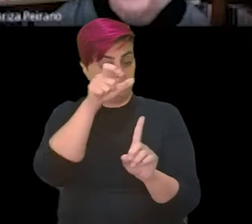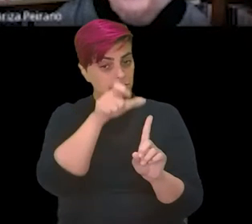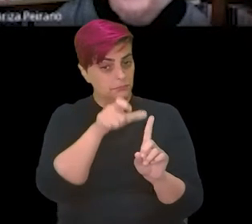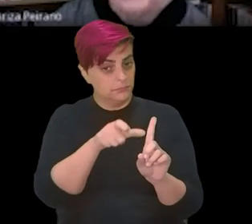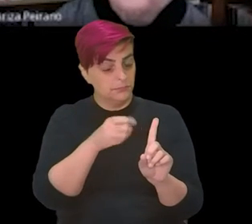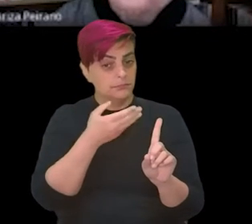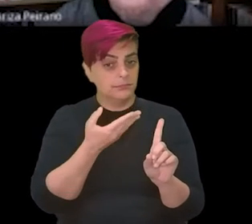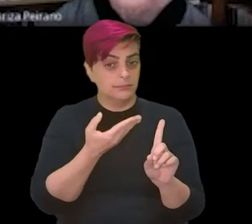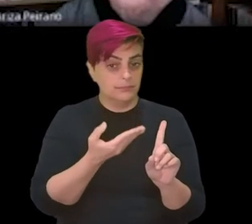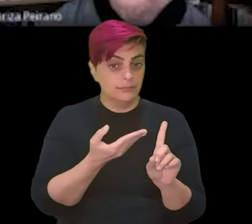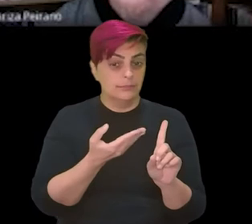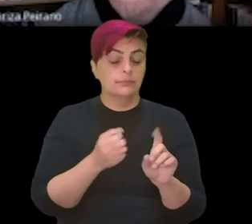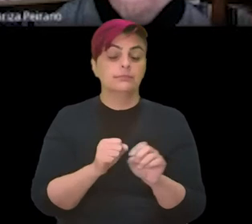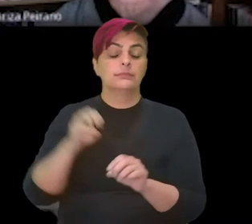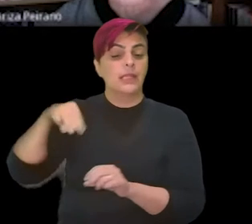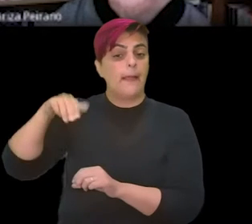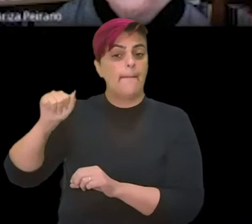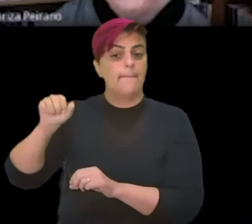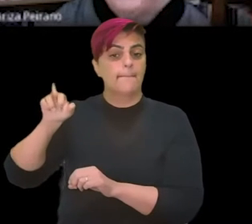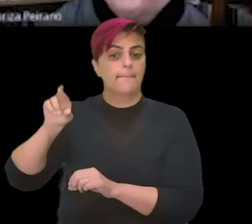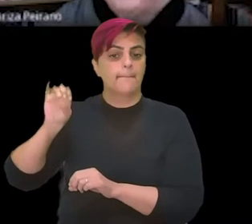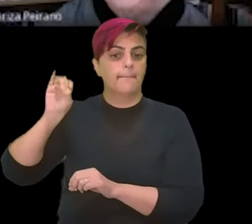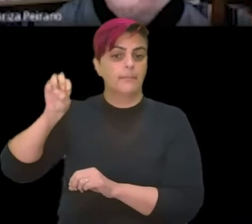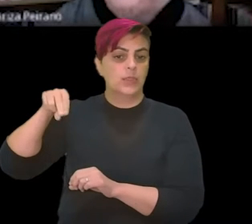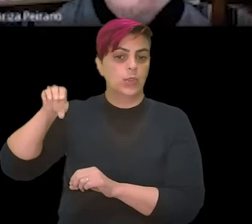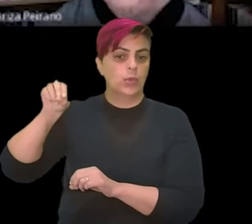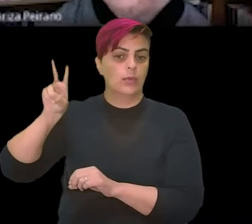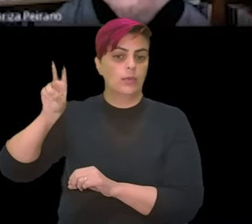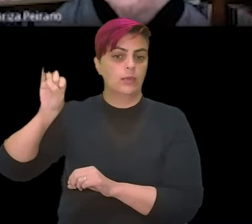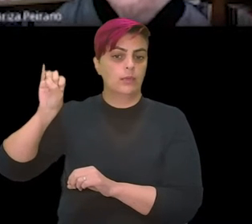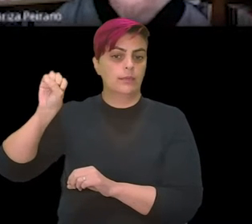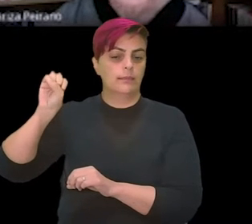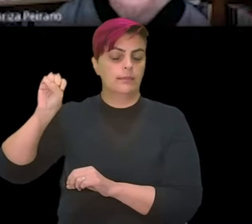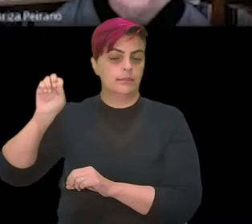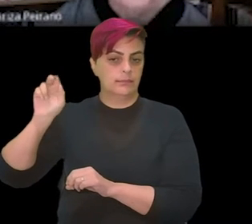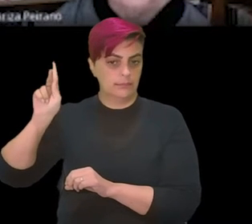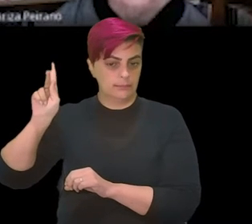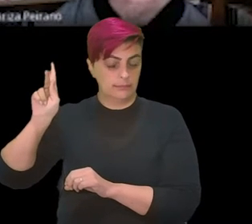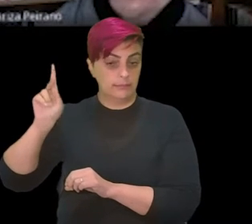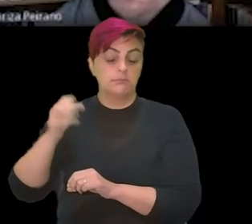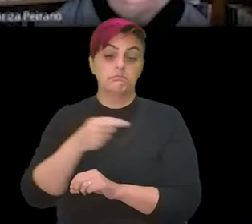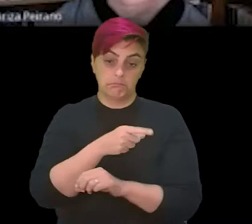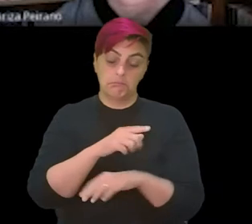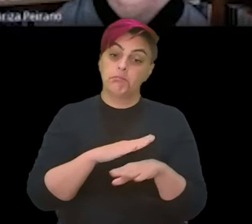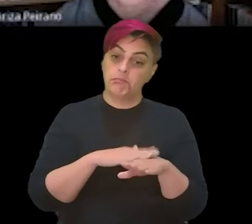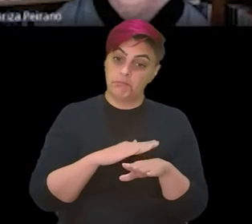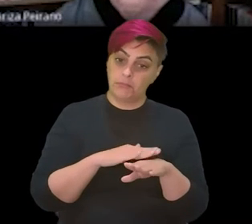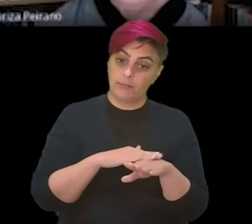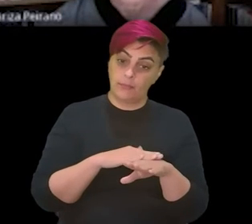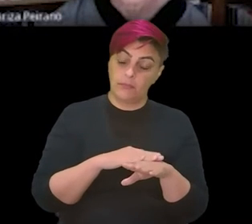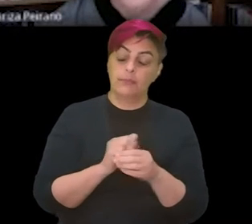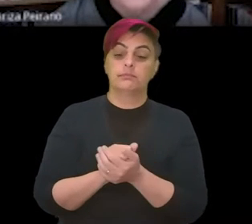desempenhou esse papel ao estabelecer as diretrizes da pesquisa de campo e da sua escrita no último